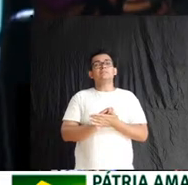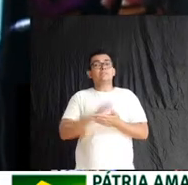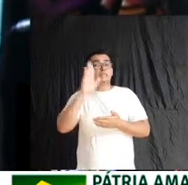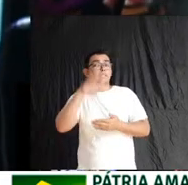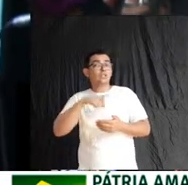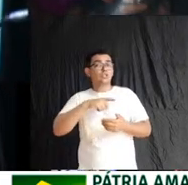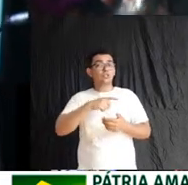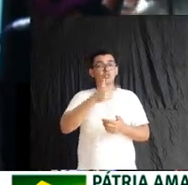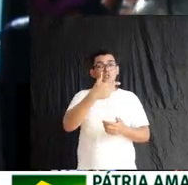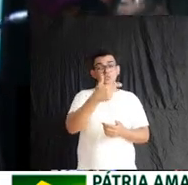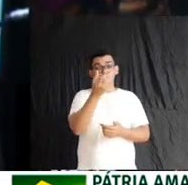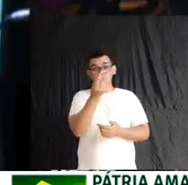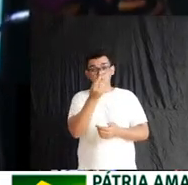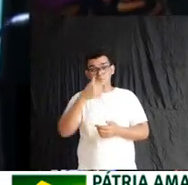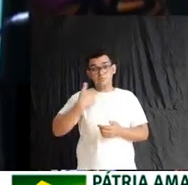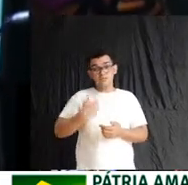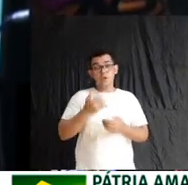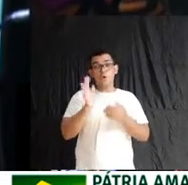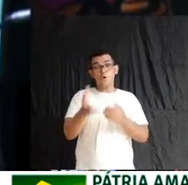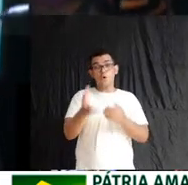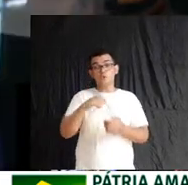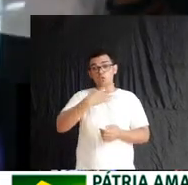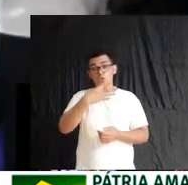com 43...